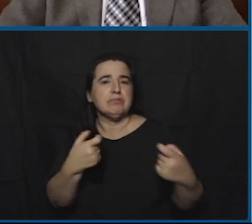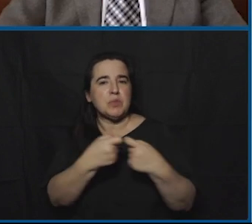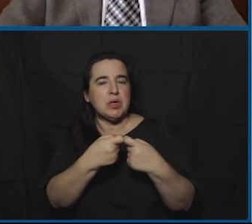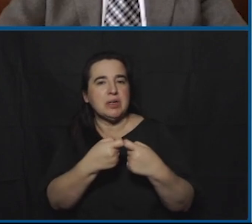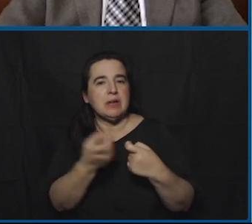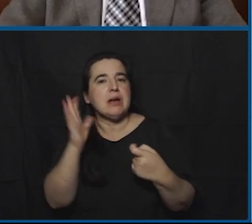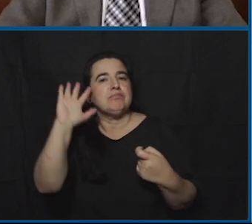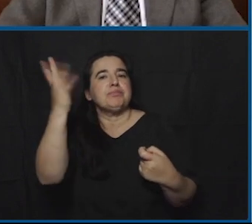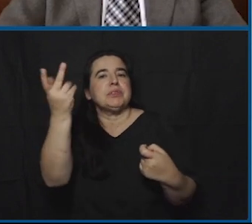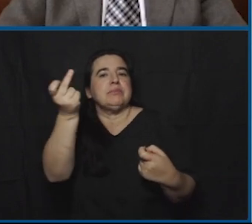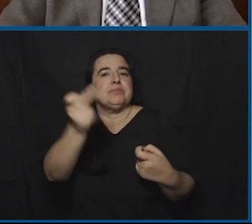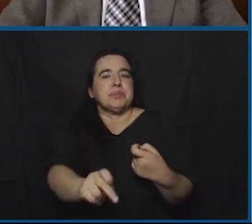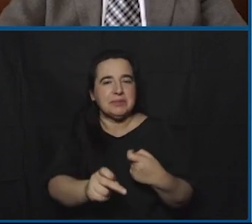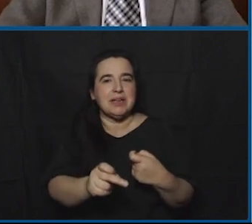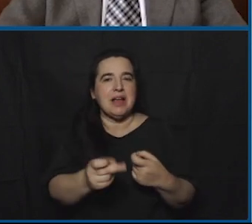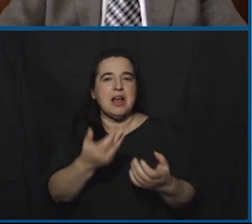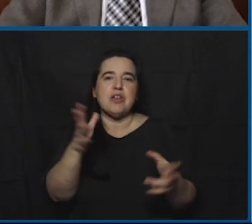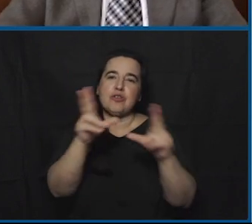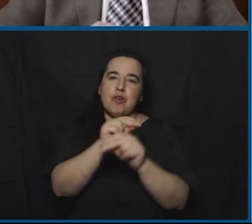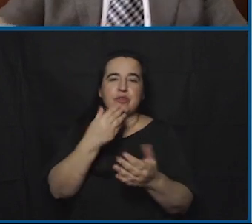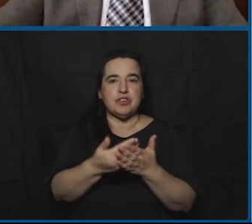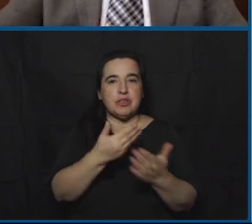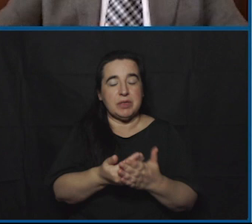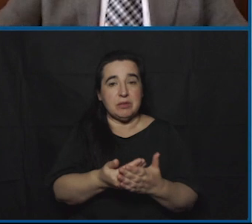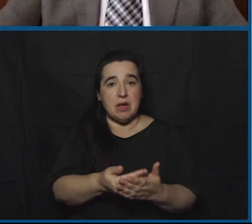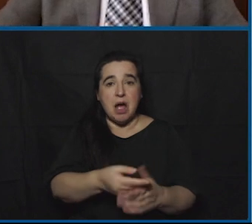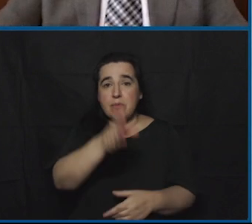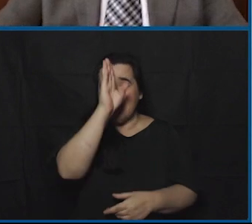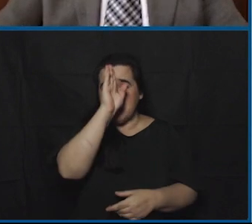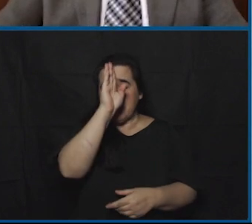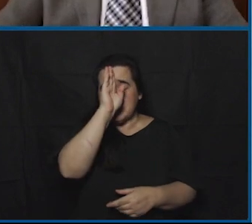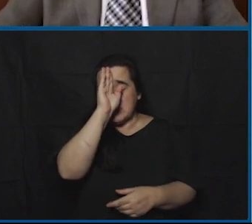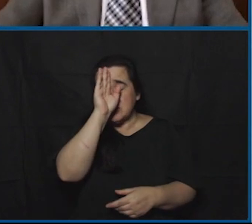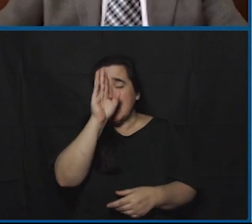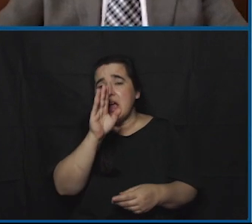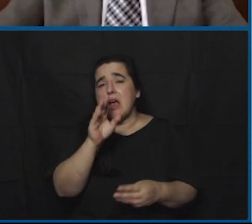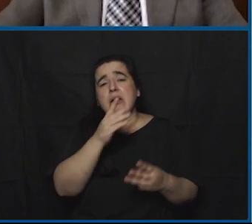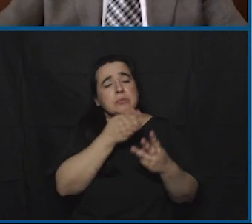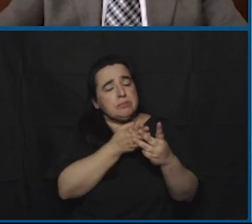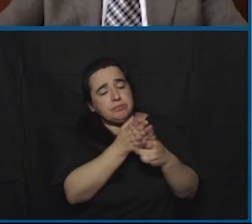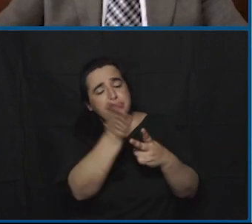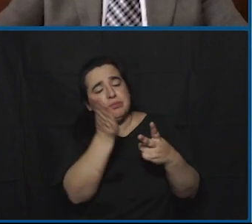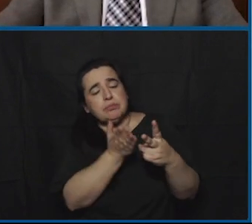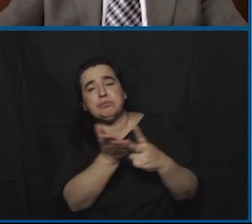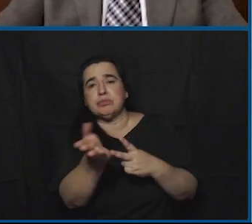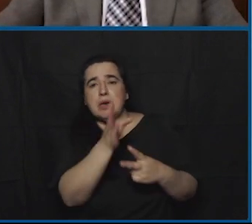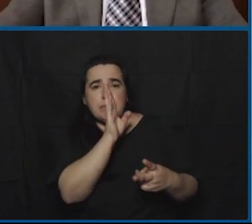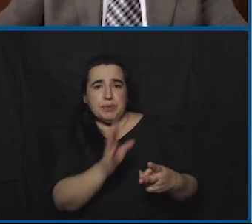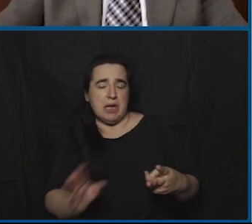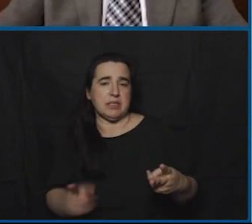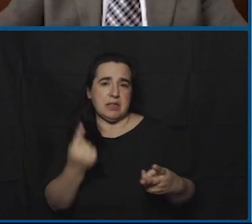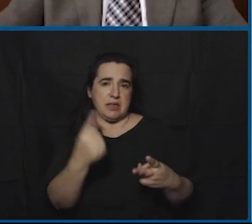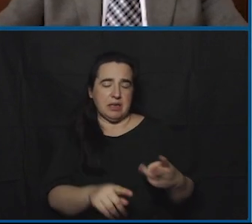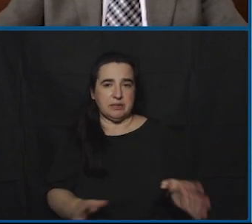desse tempo do Novo Testamento. Né? Ou seja, profecias que têm dupla aplicação. Agora, se calhar é importante